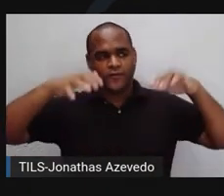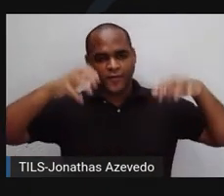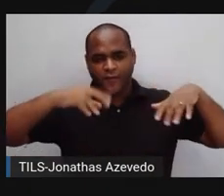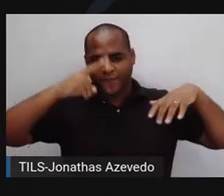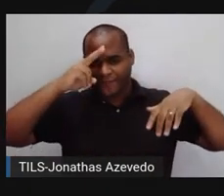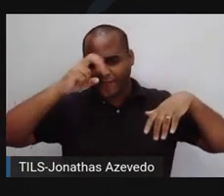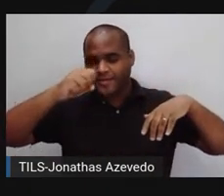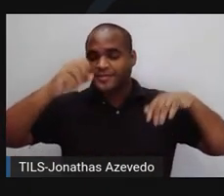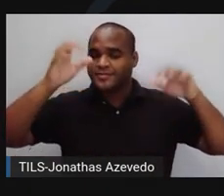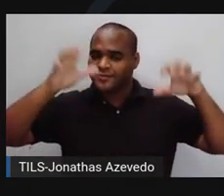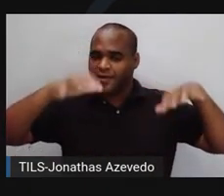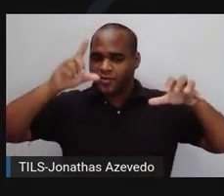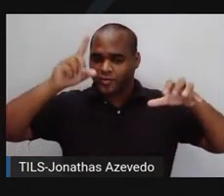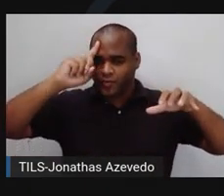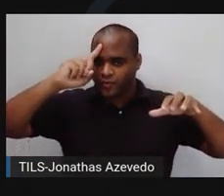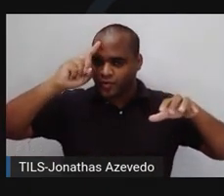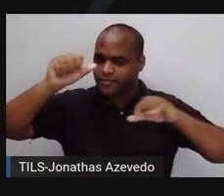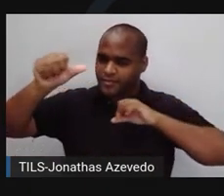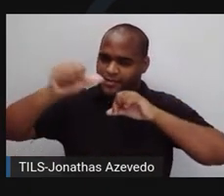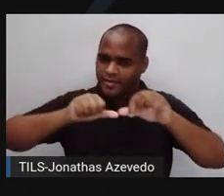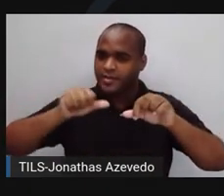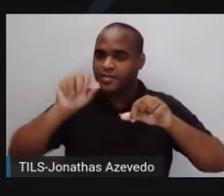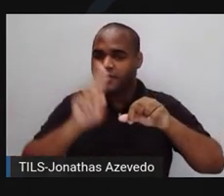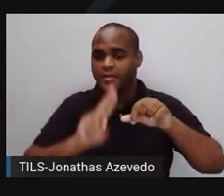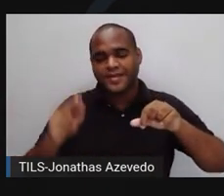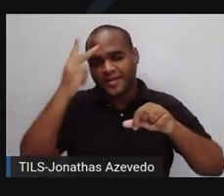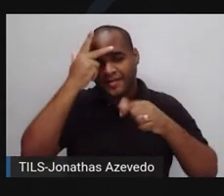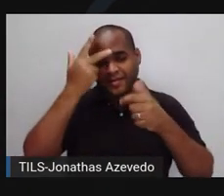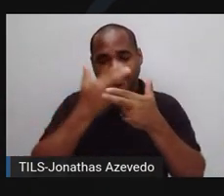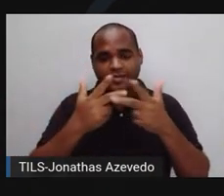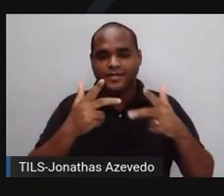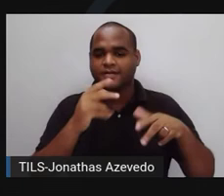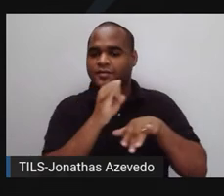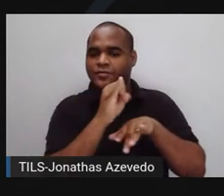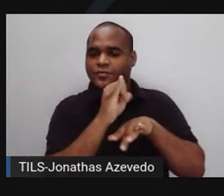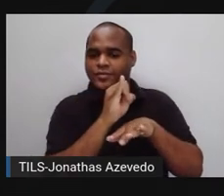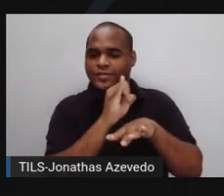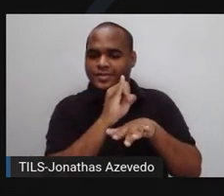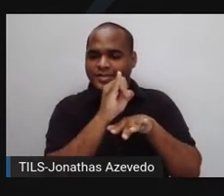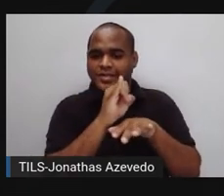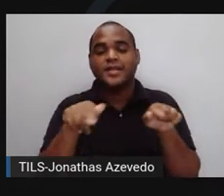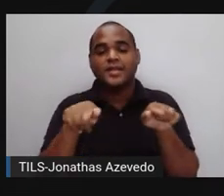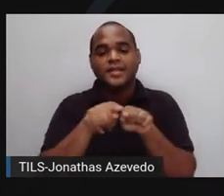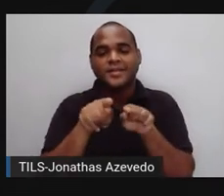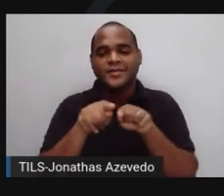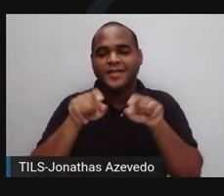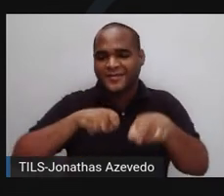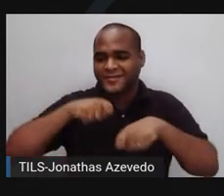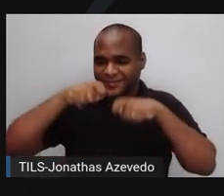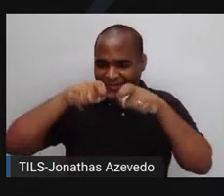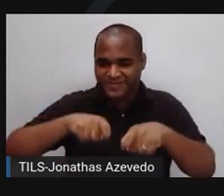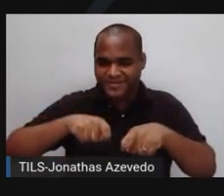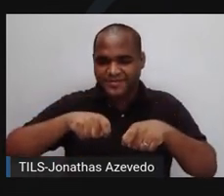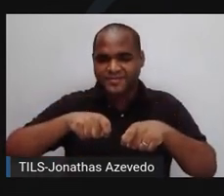e repõe oferta de água para uso das pessoas das Indústrias da agricultura